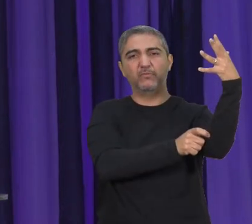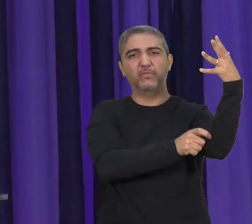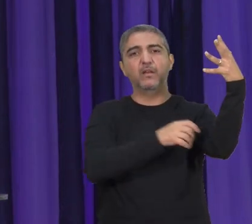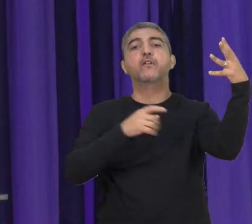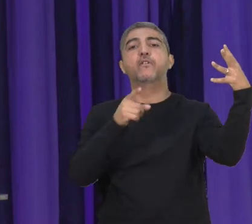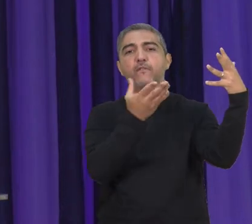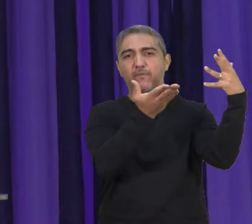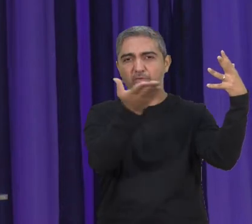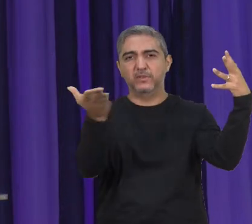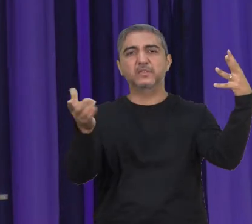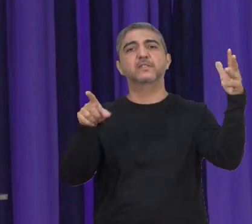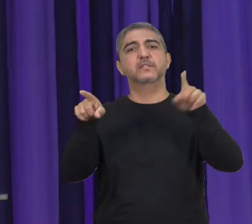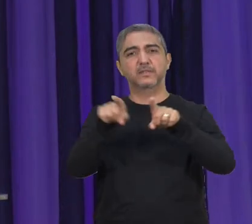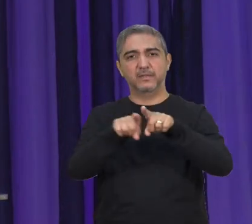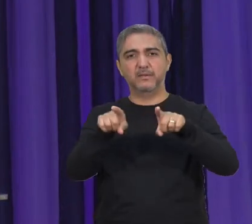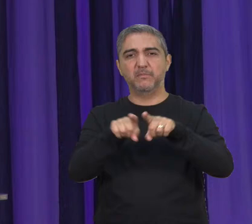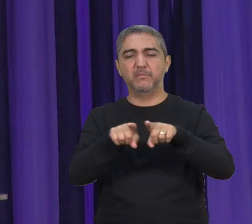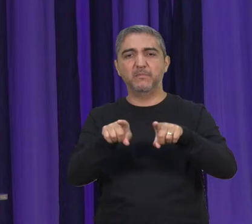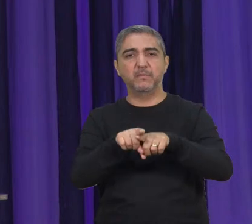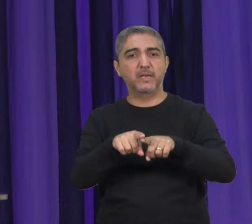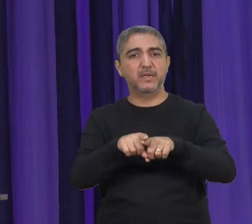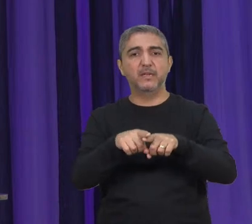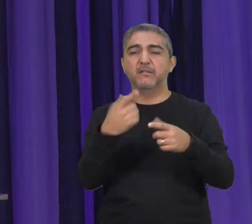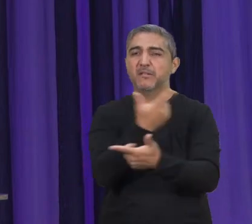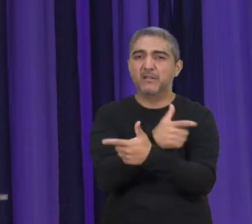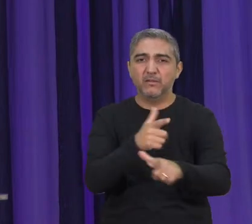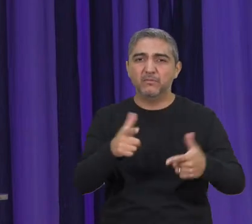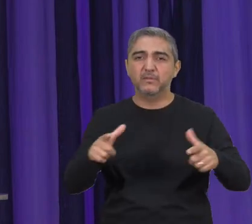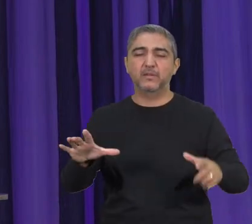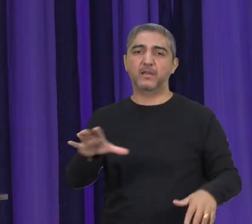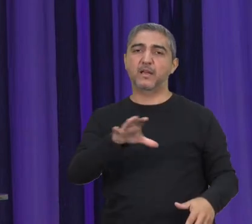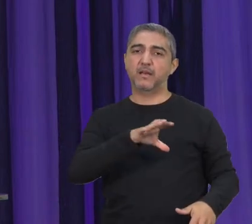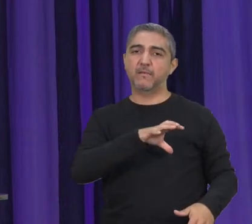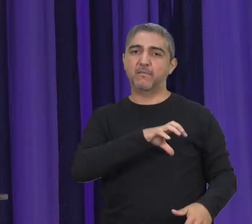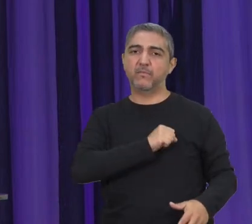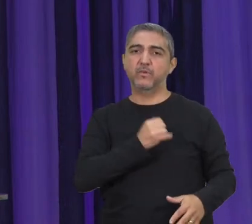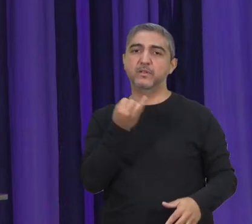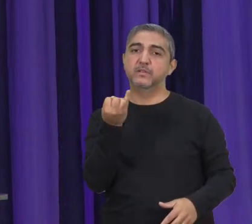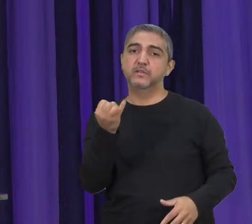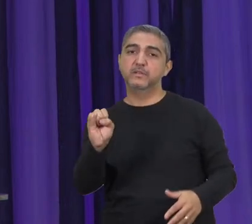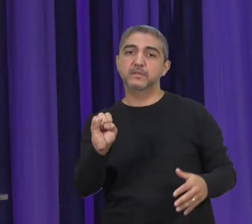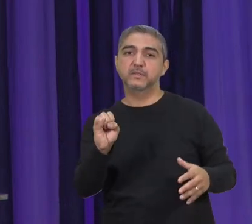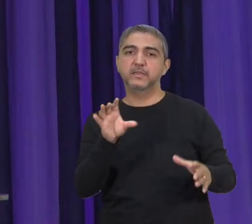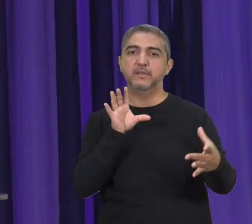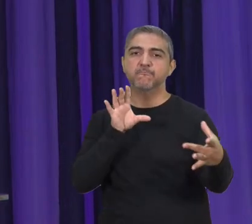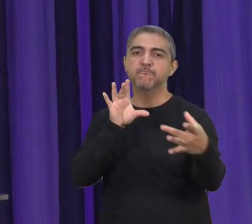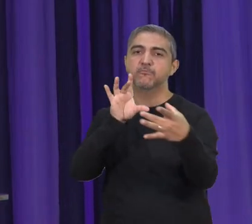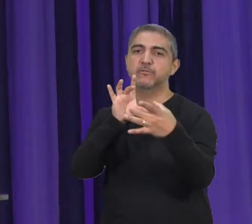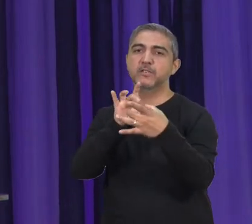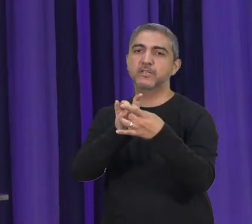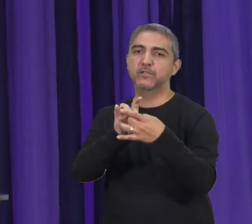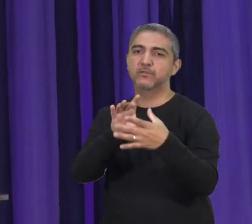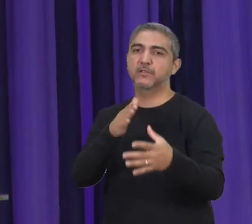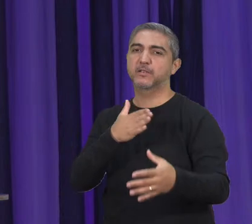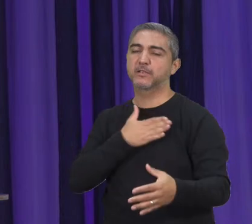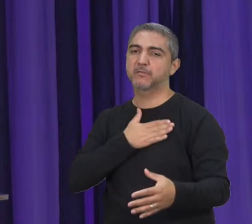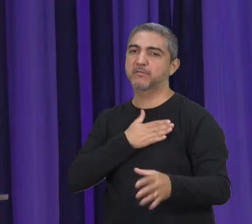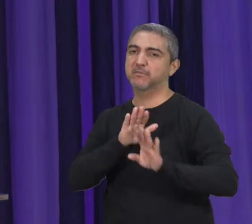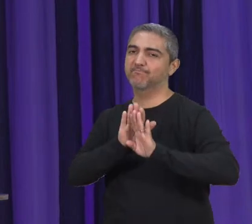vocês também não poderão amar a menos que permaneçam em mim.